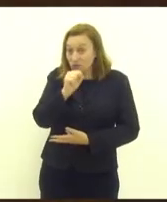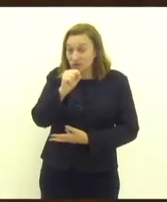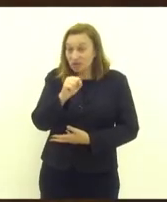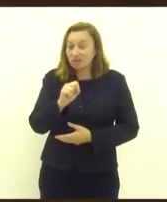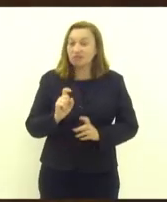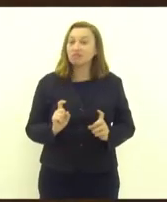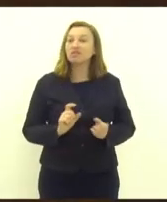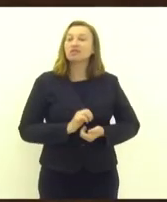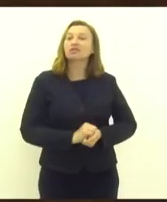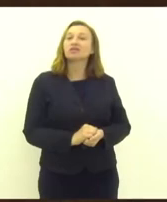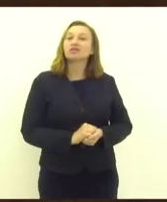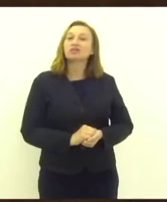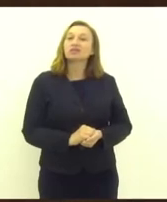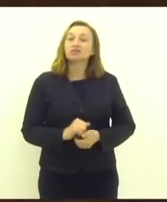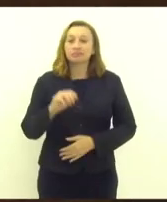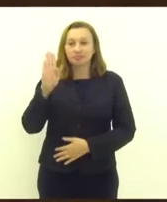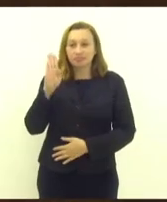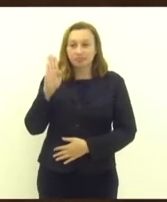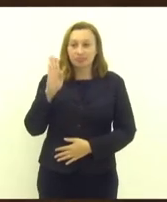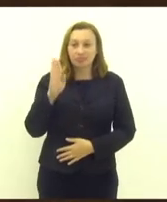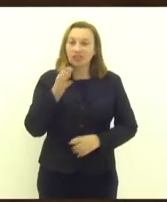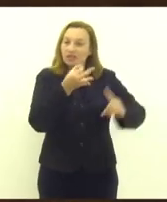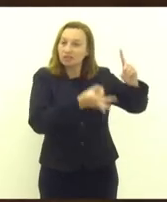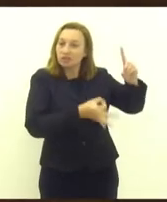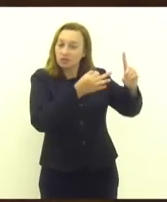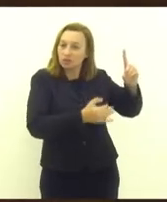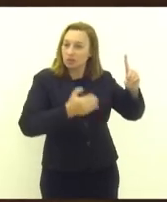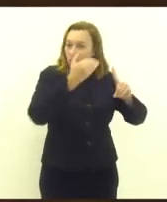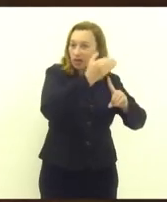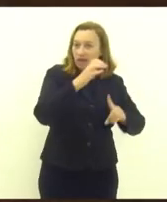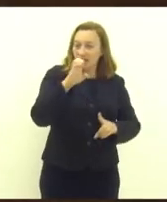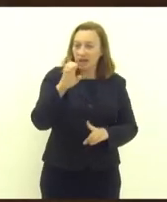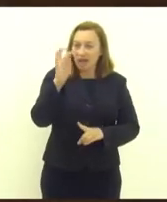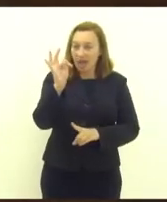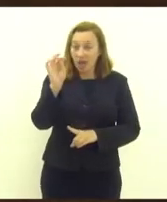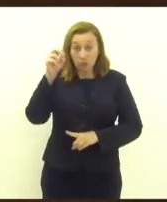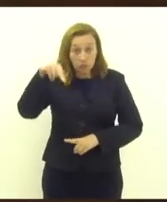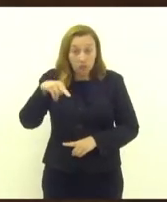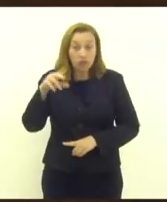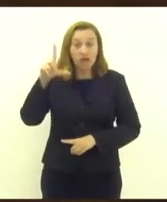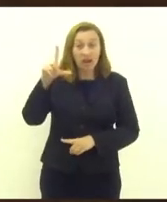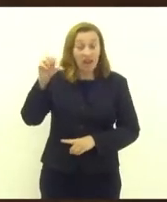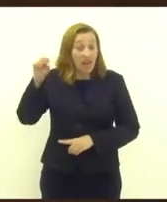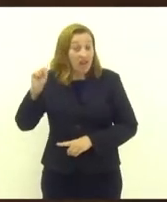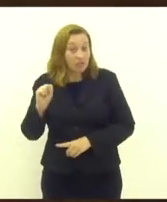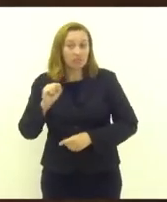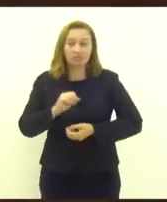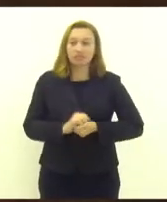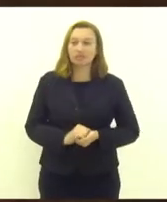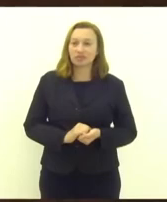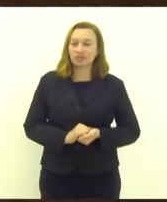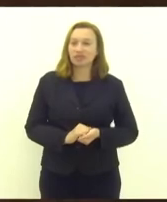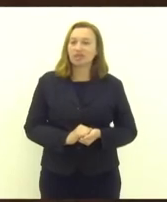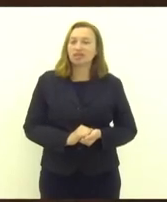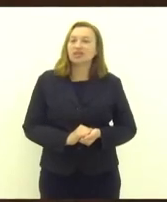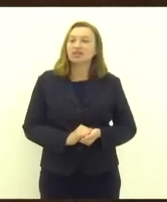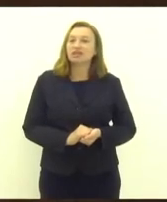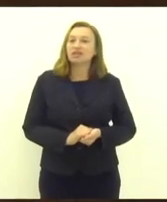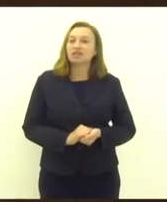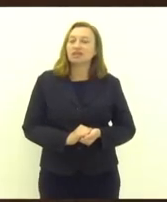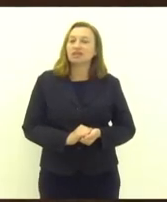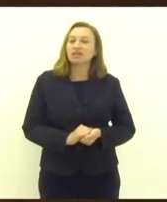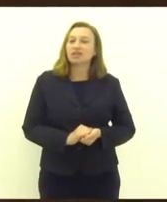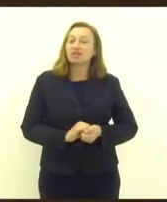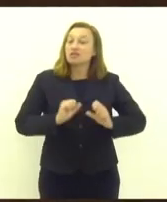candidatura do nobilíssimo magistrado Elton Lemos que foi é um dos